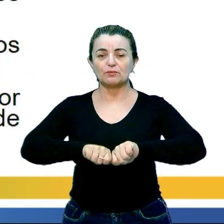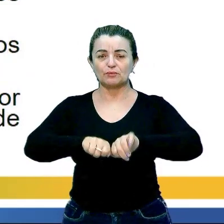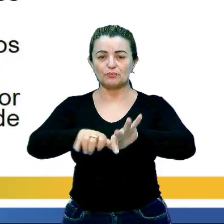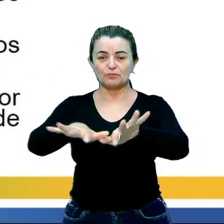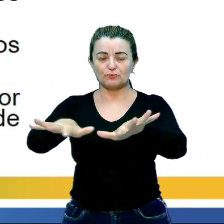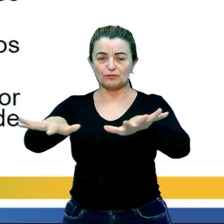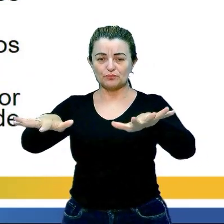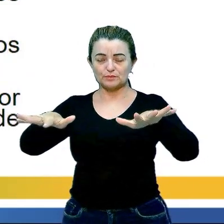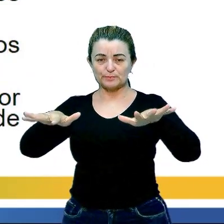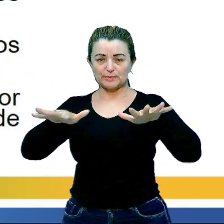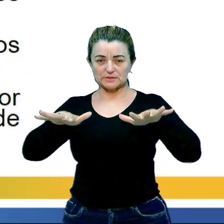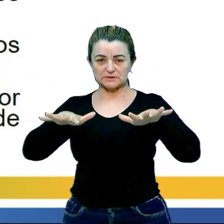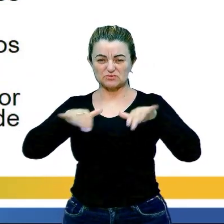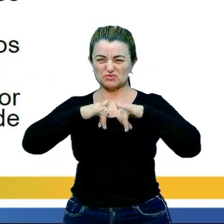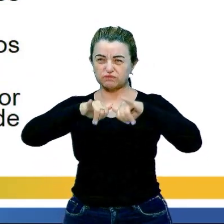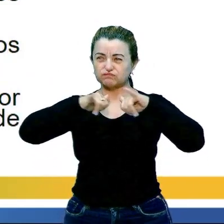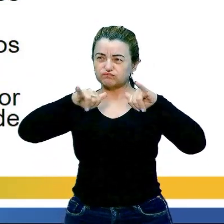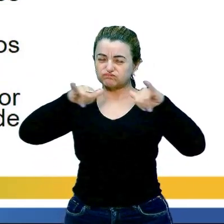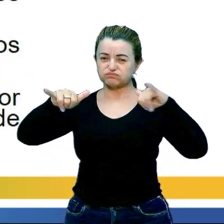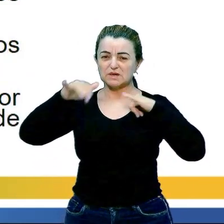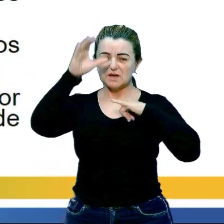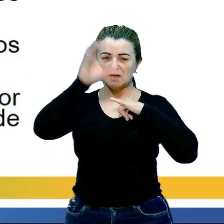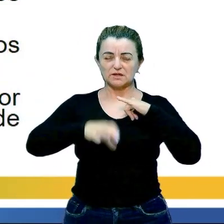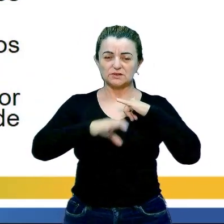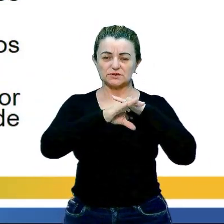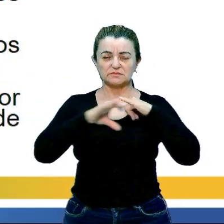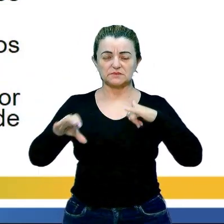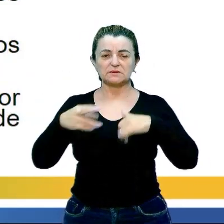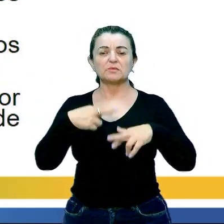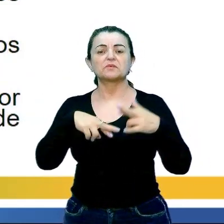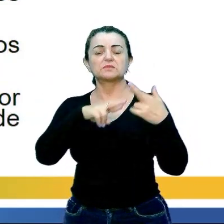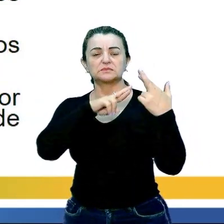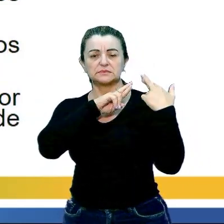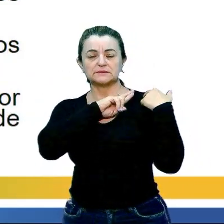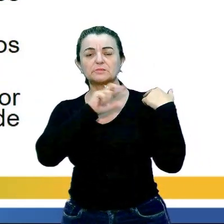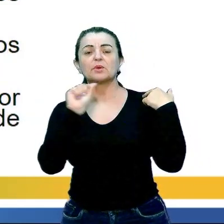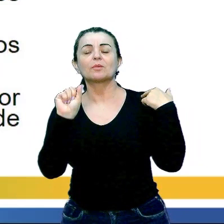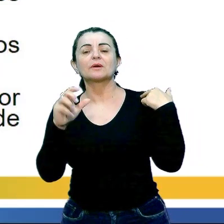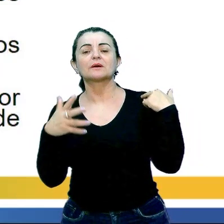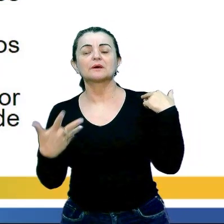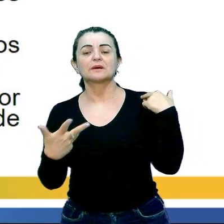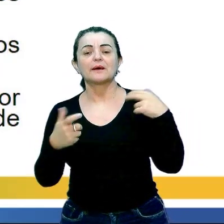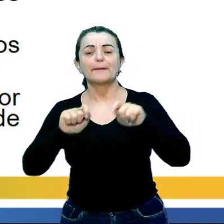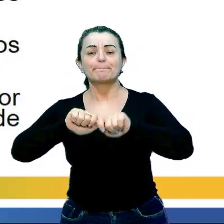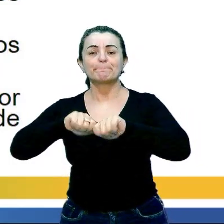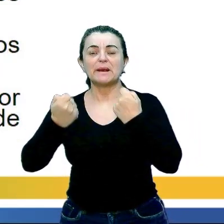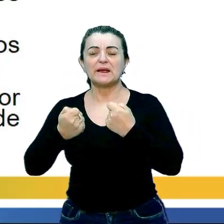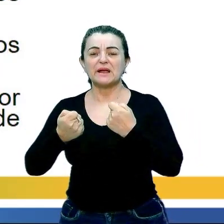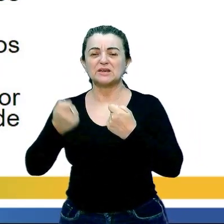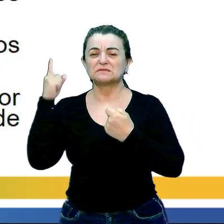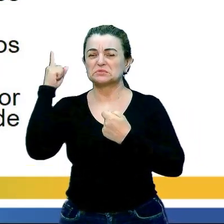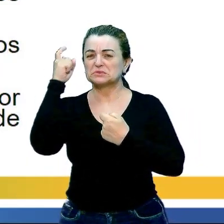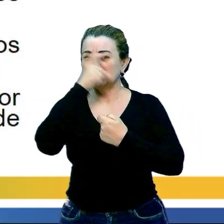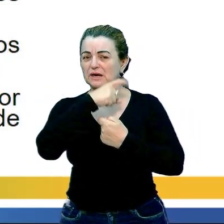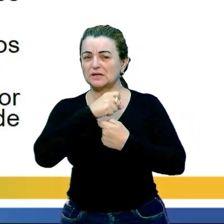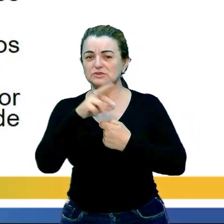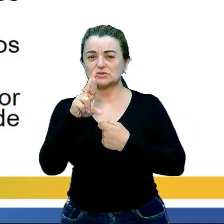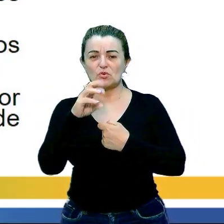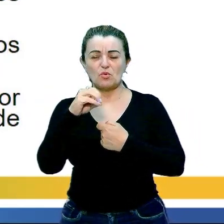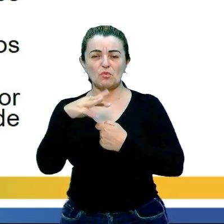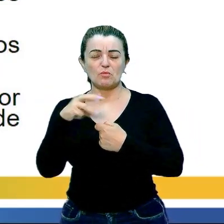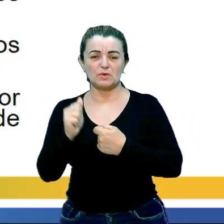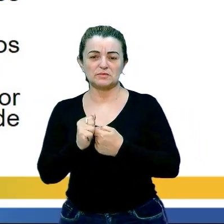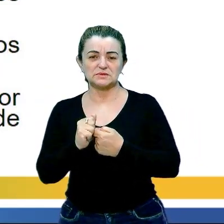do cristianismo também foi uma das responsáveis, né, pela quebra do Império Romano.